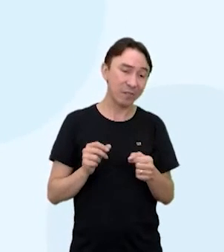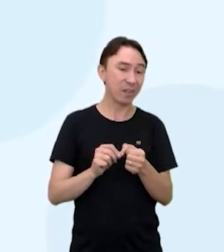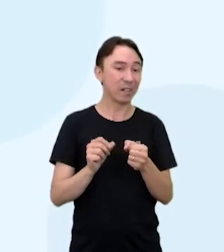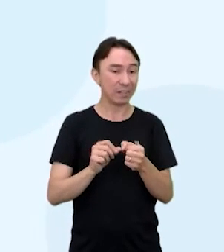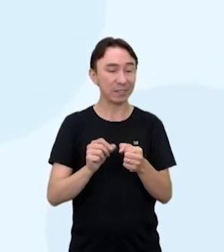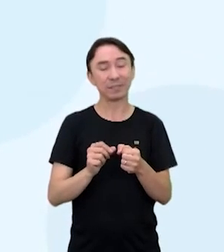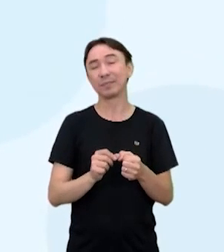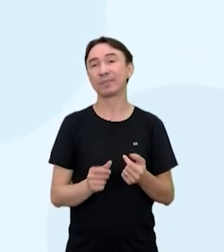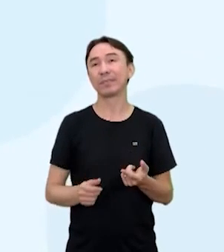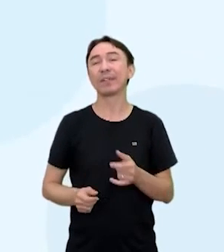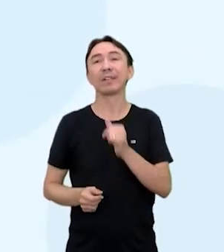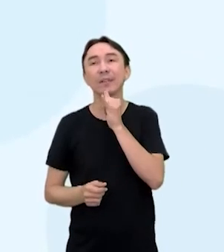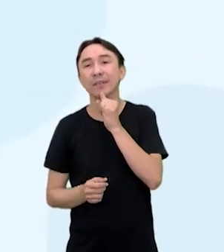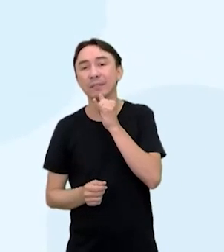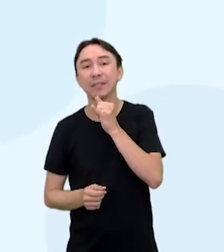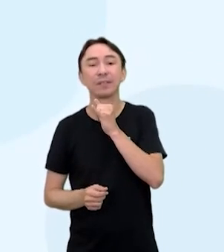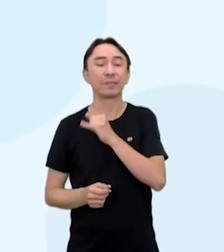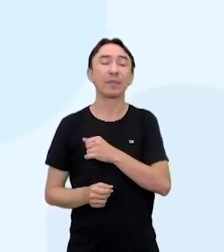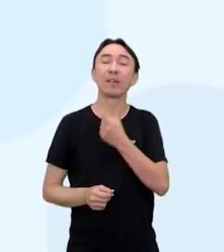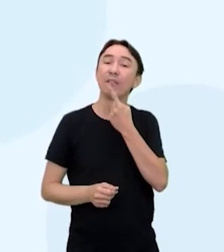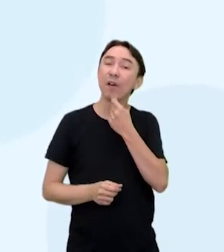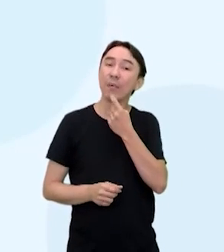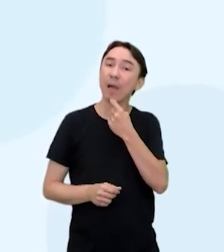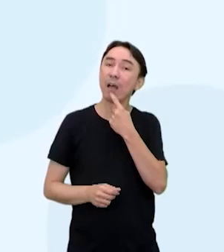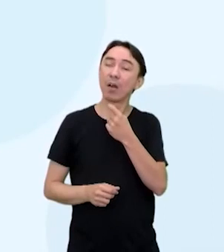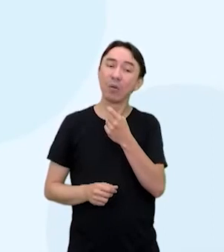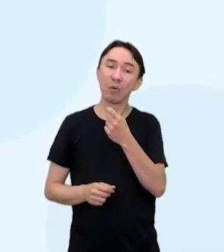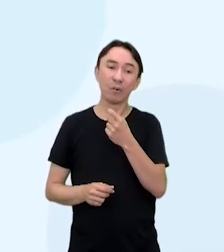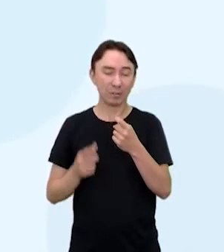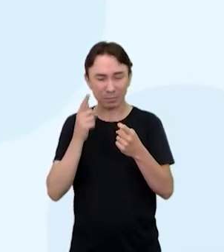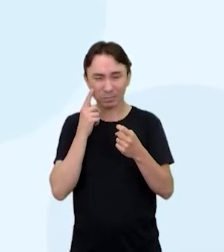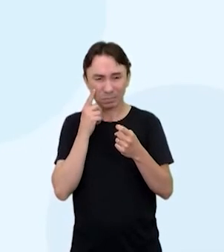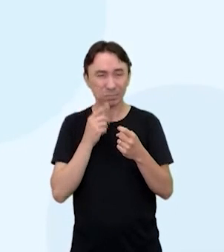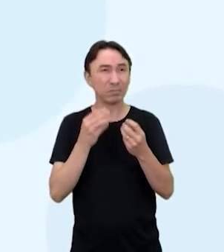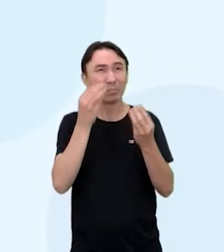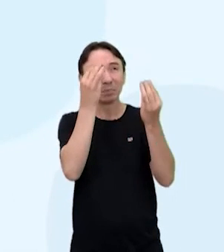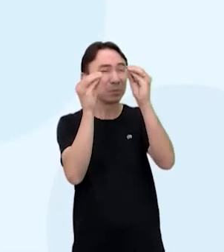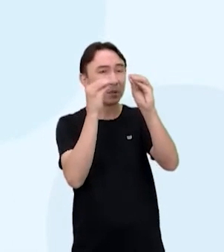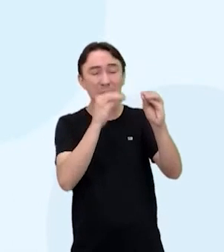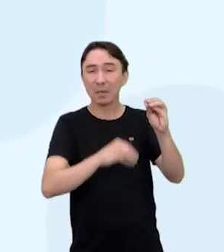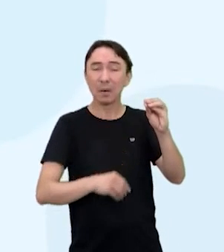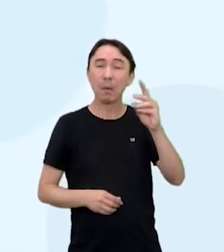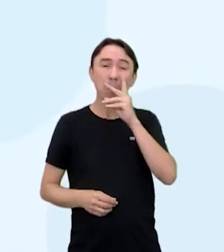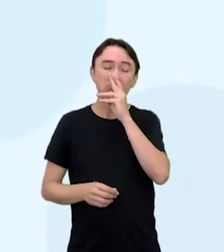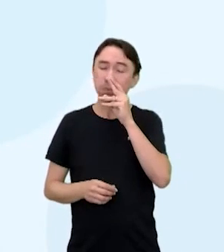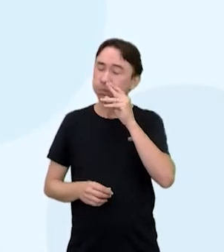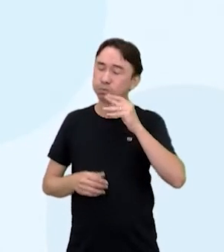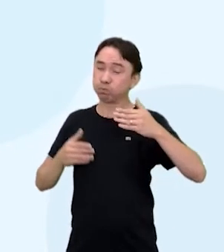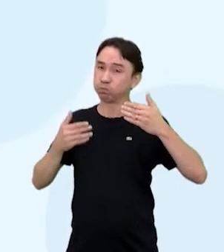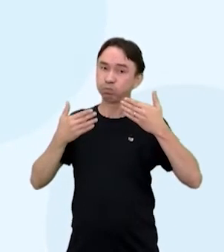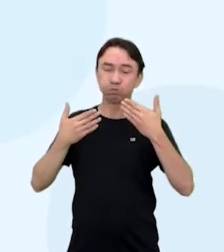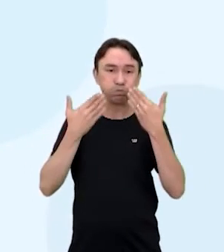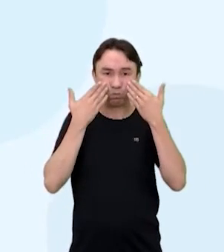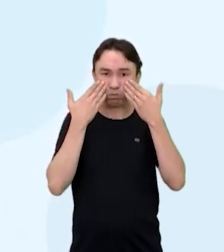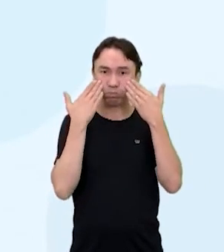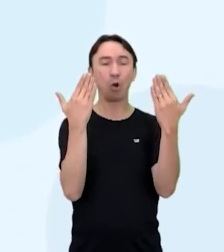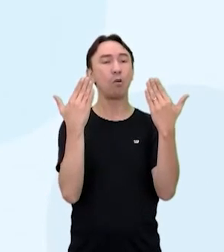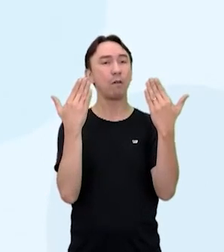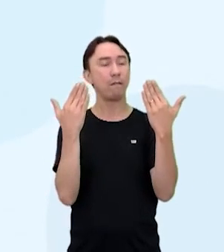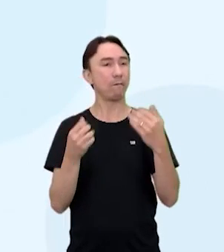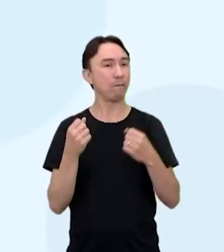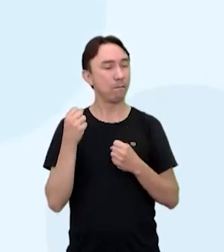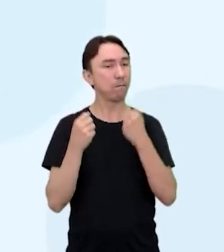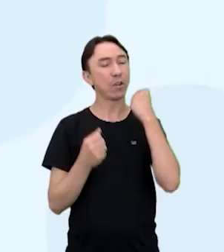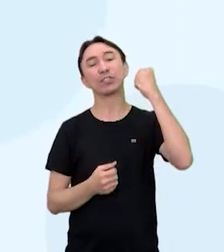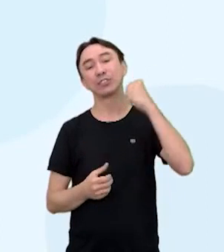exemplo, vermelho alguma coisa. E aí essas obras, o vermelho praticamente salta da tela, assim, fica algo bem vibrante. E